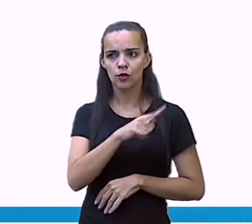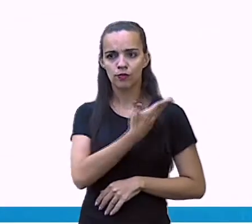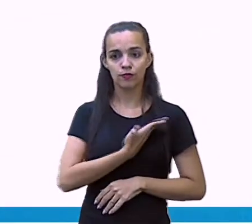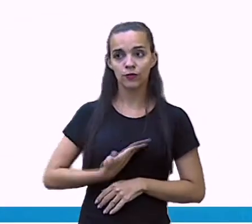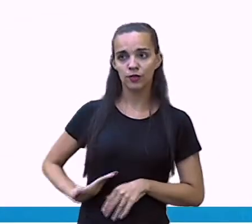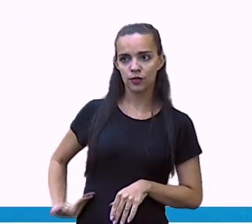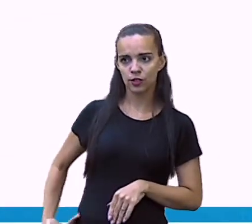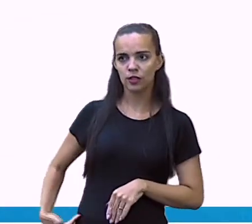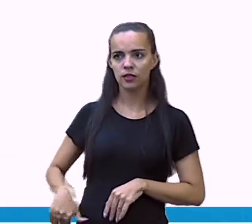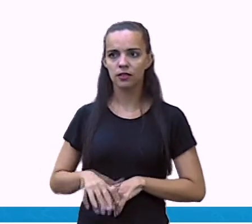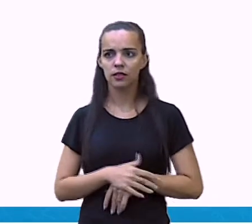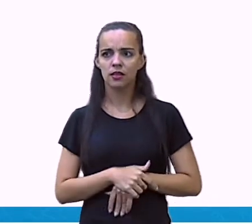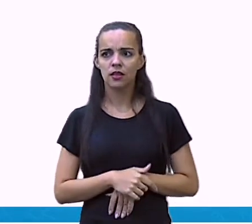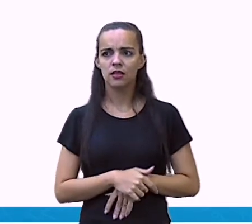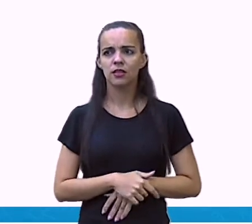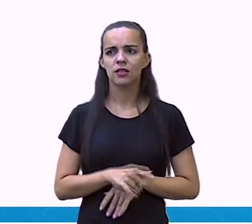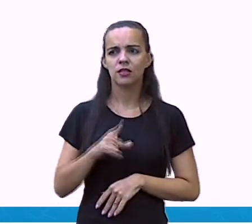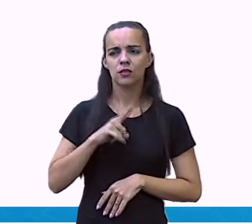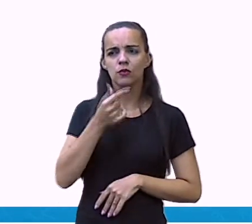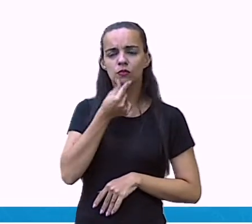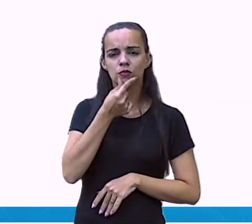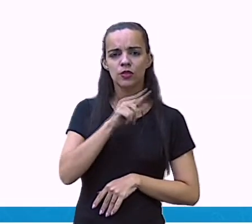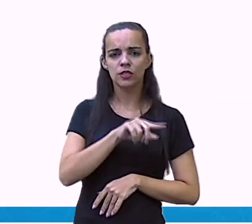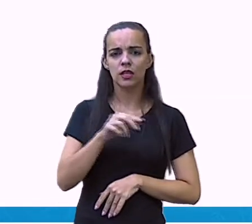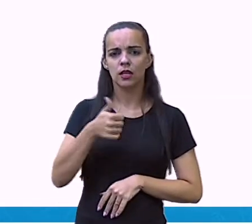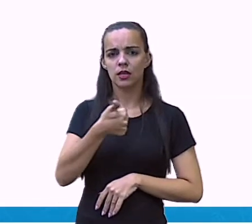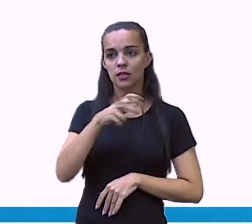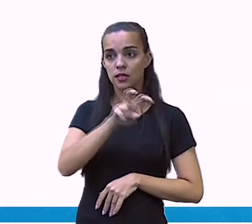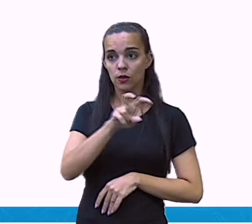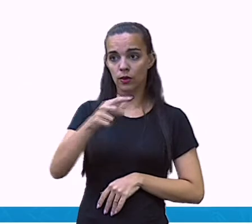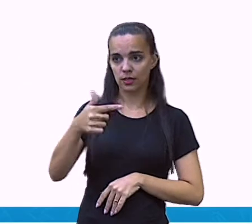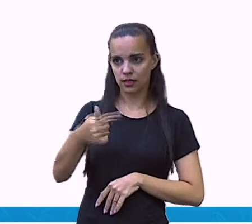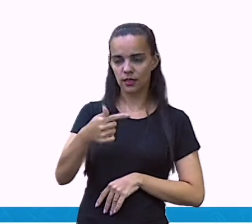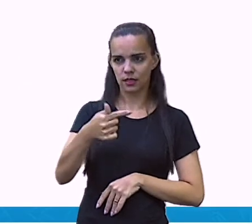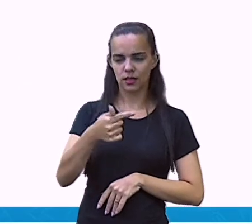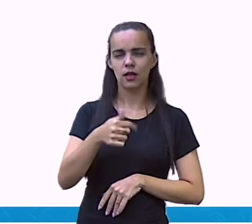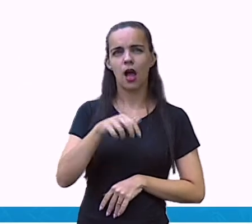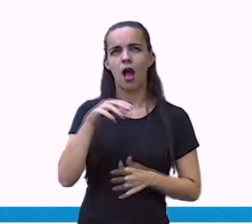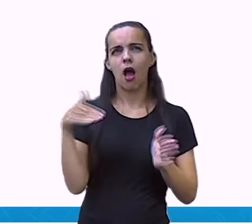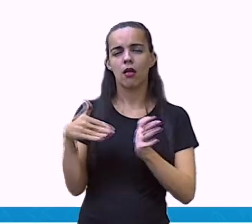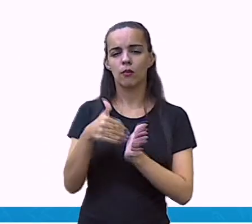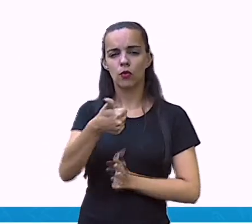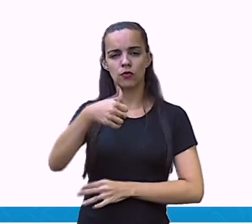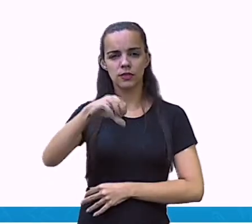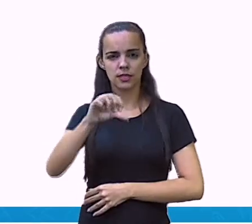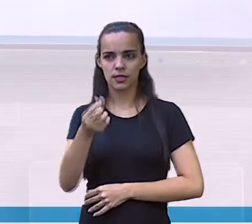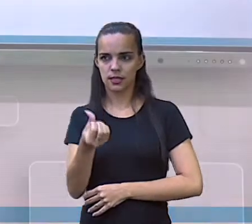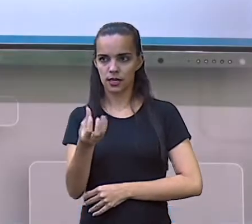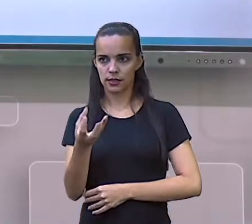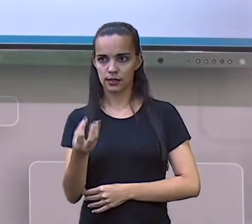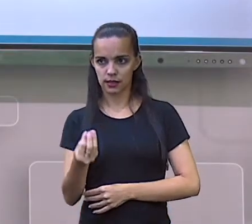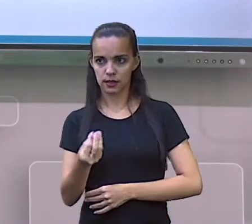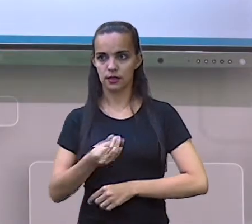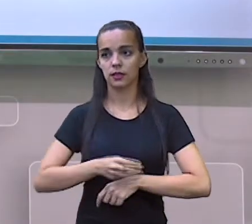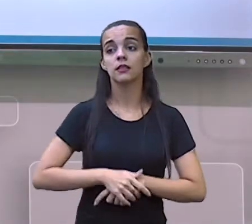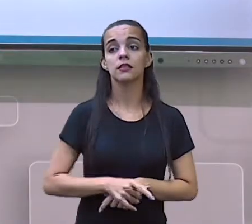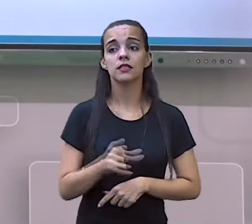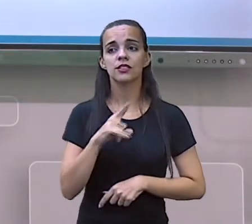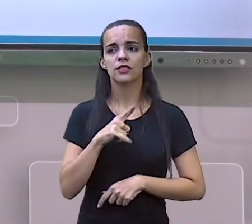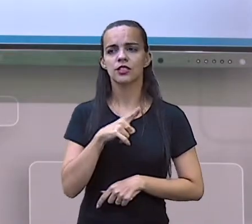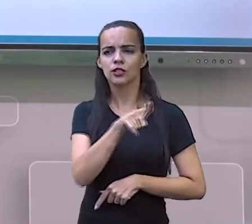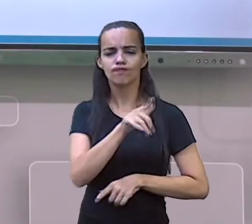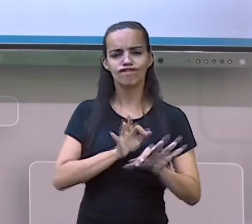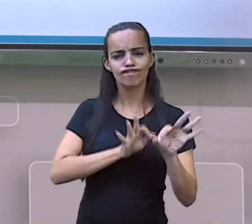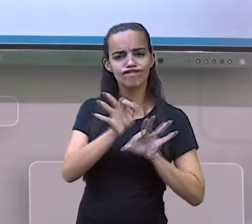de Juscelino Kubitschek, entre 1956 e 1960. Apresenta, então, um plano